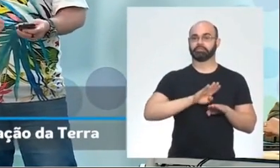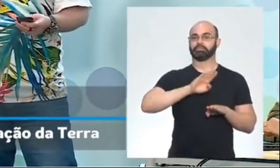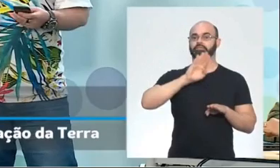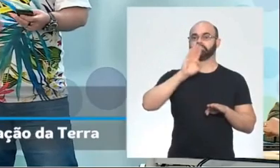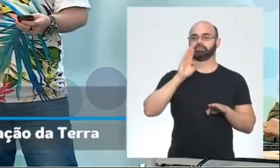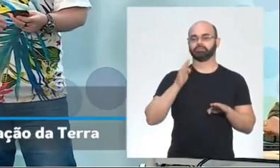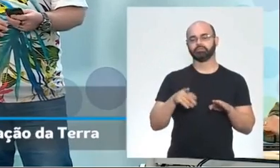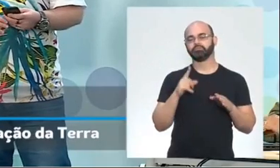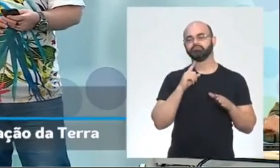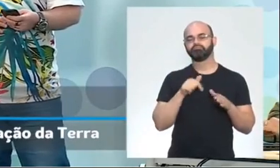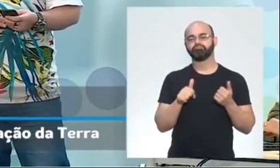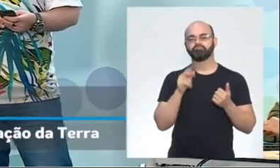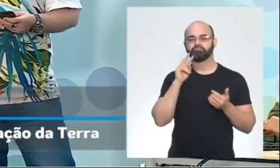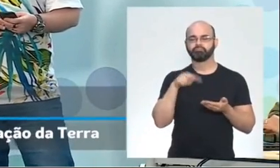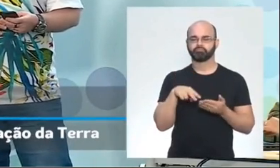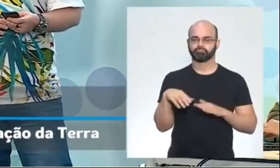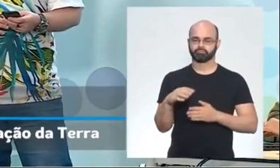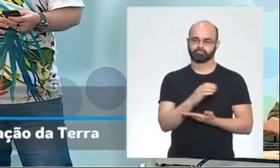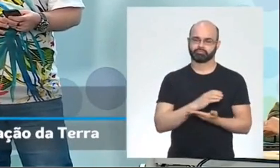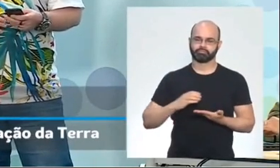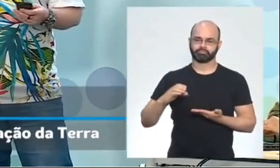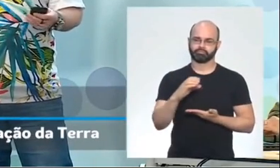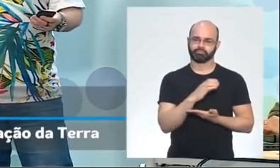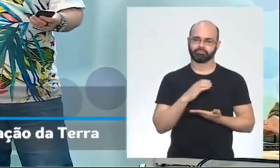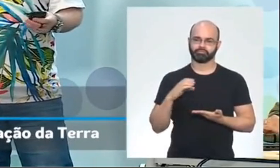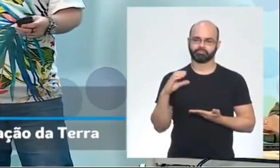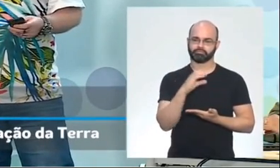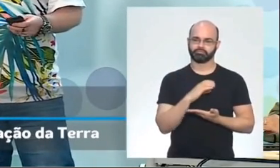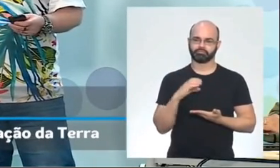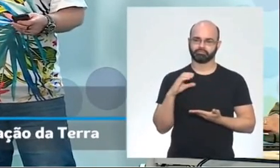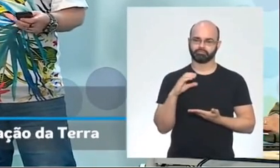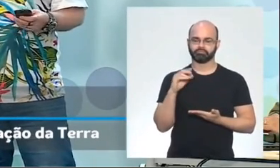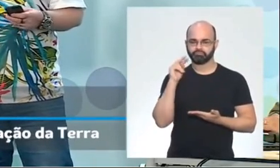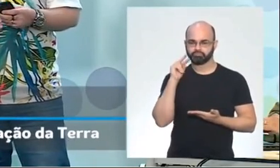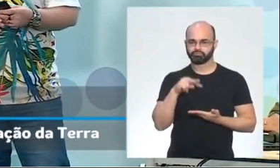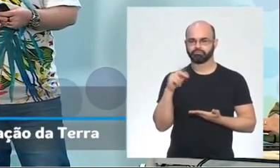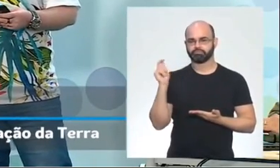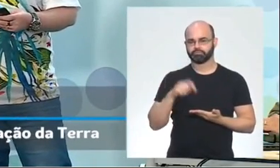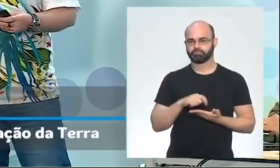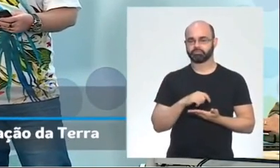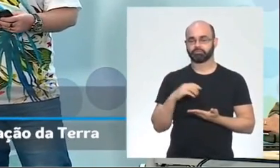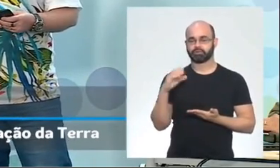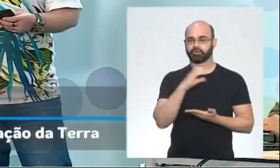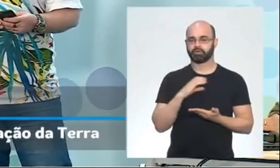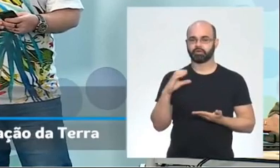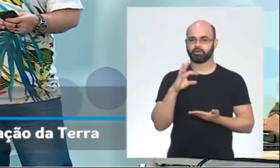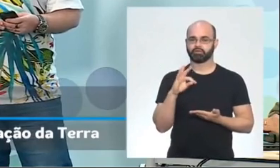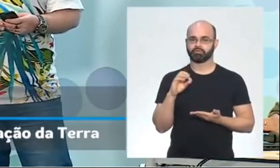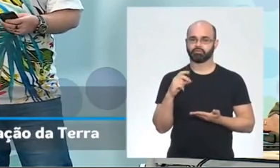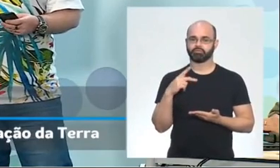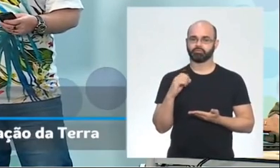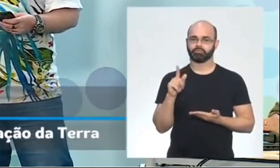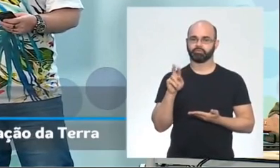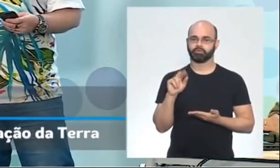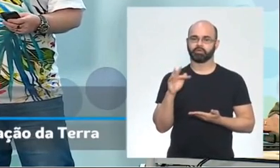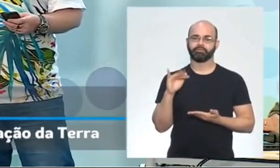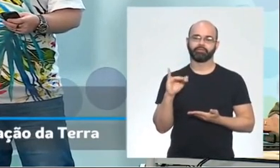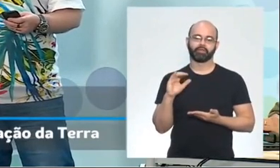observar através de uma carta, né, topográfica que a gente sempre observa, né, quando estudamos aí essas